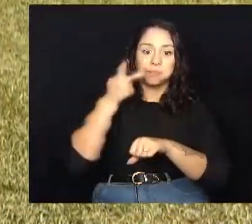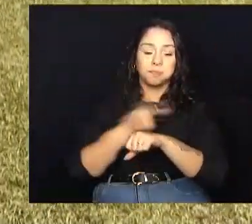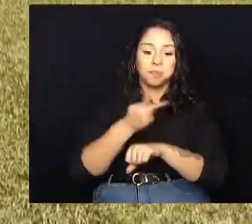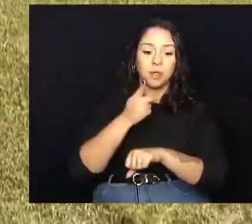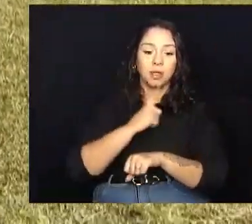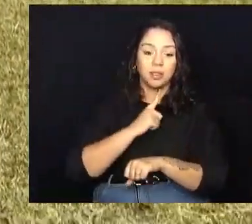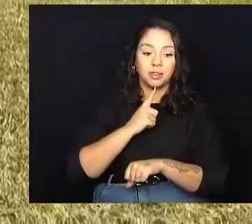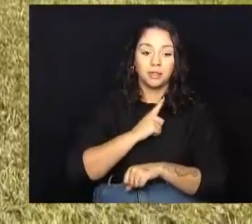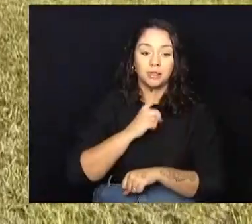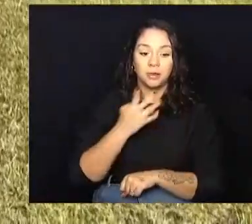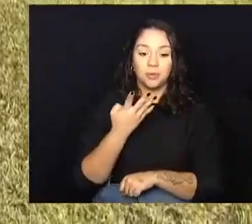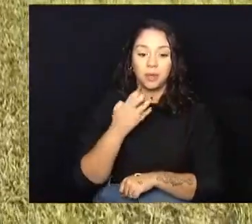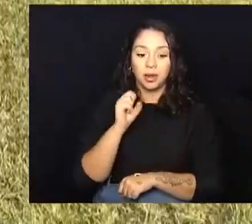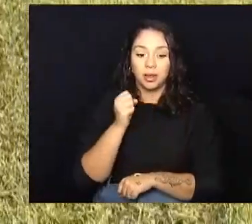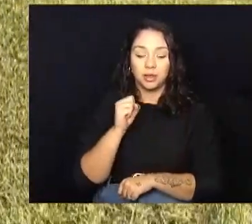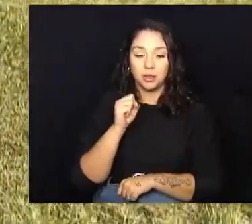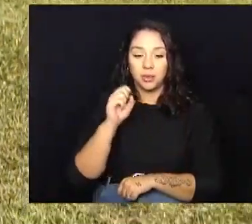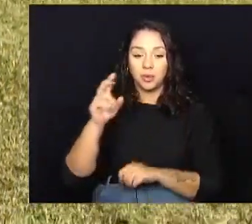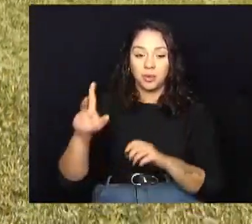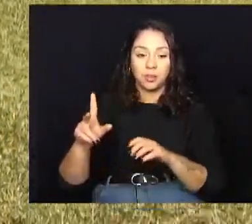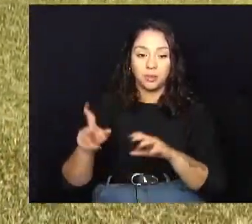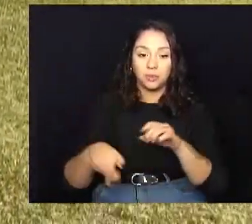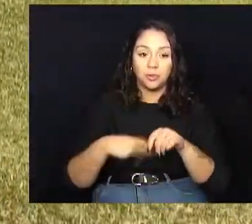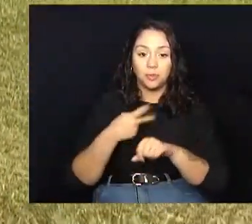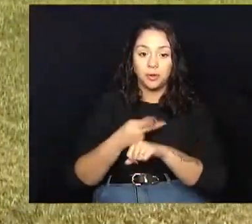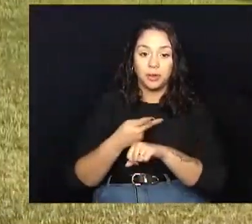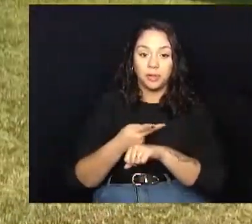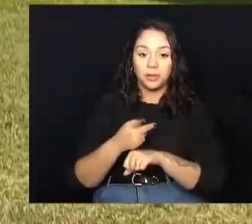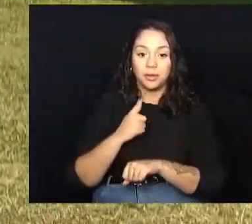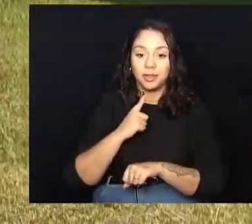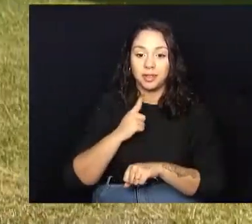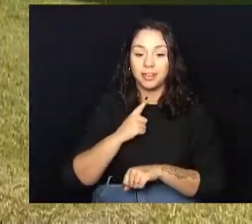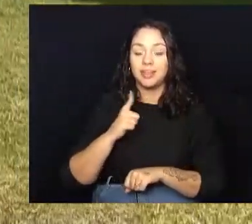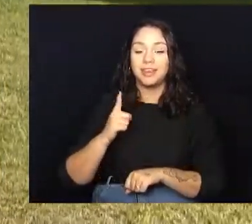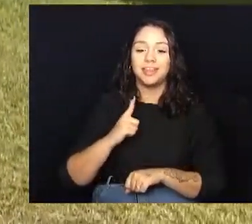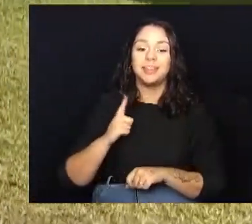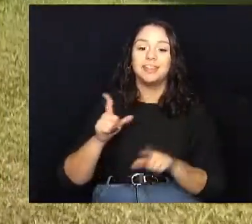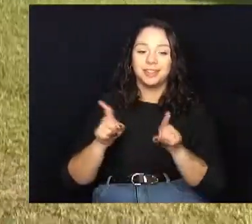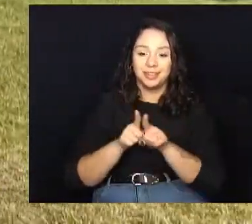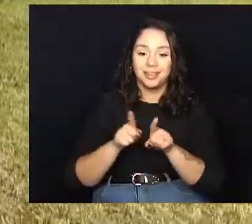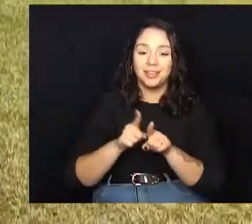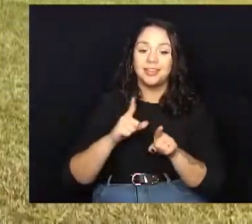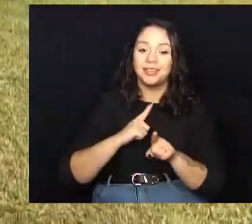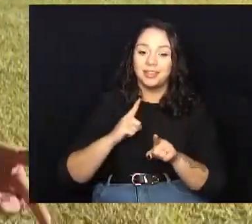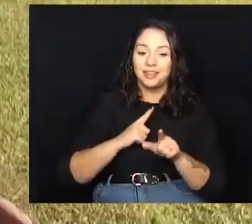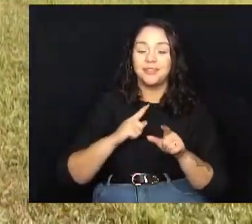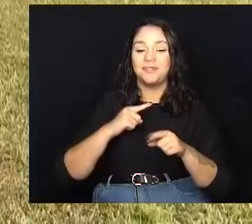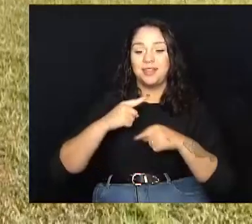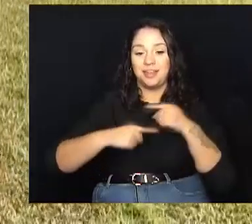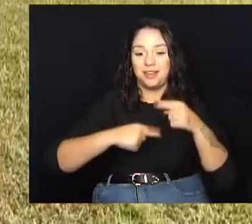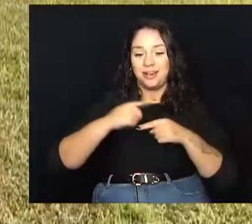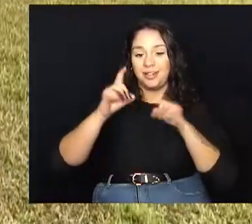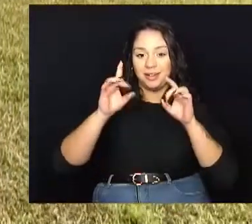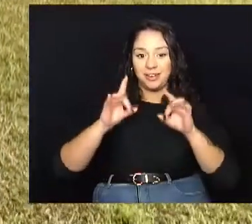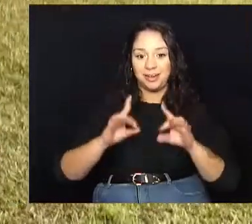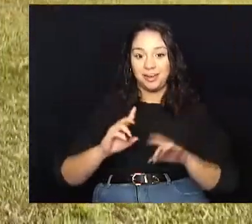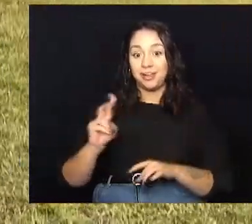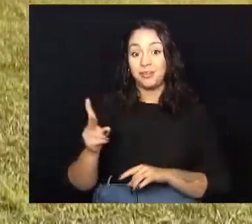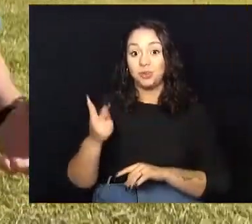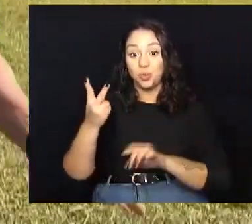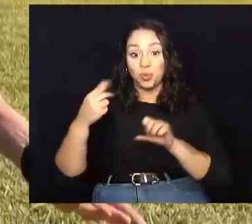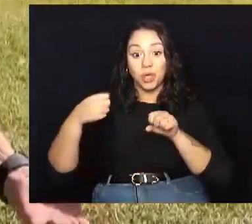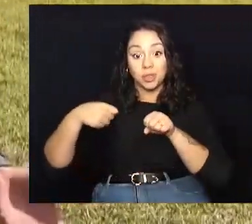48 prêmios e teremos as rodadas especiais que vão rodar duas motos